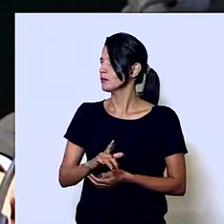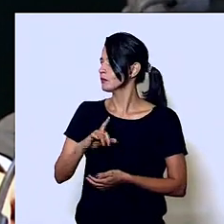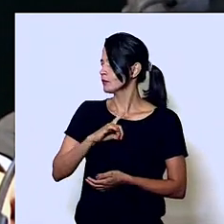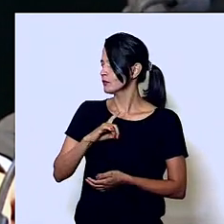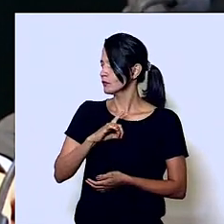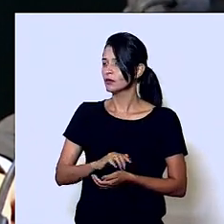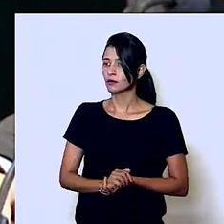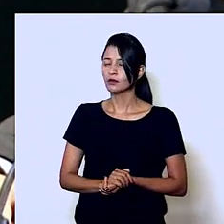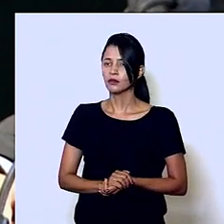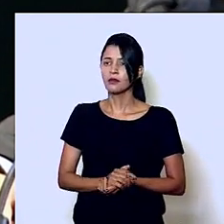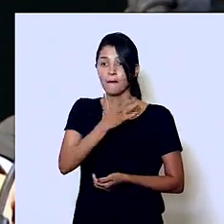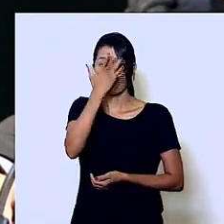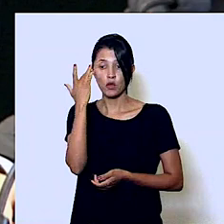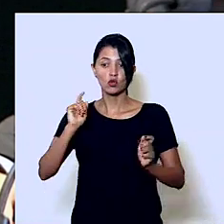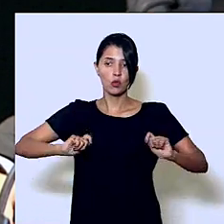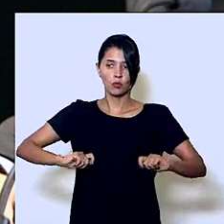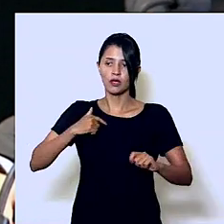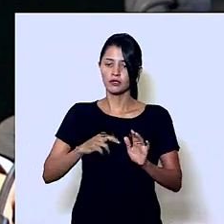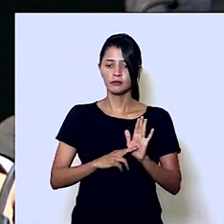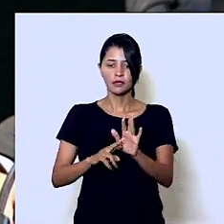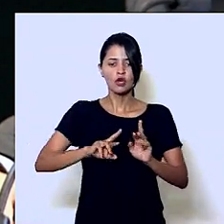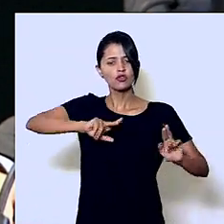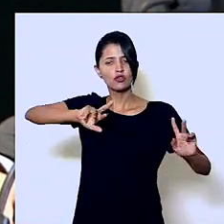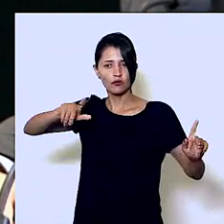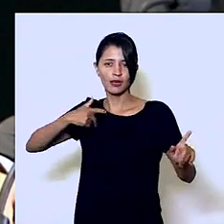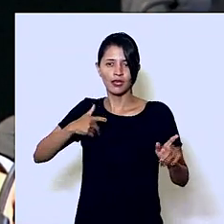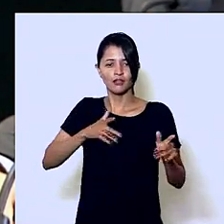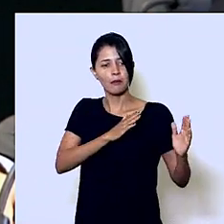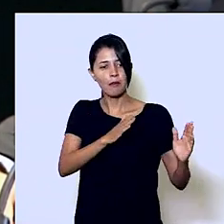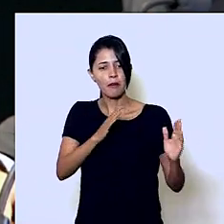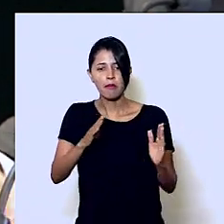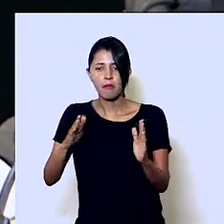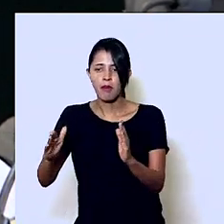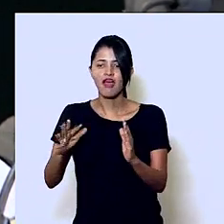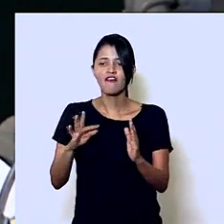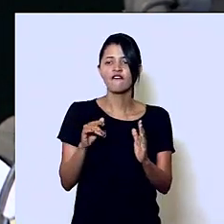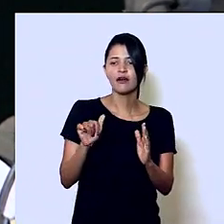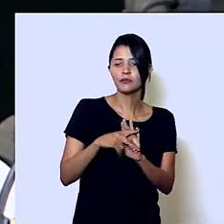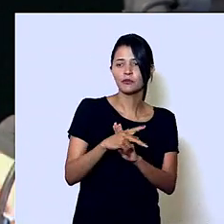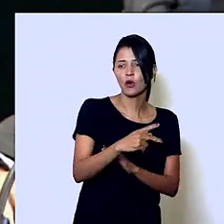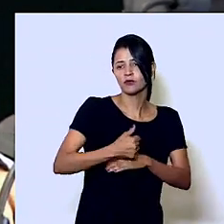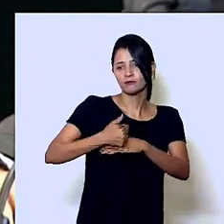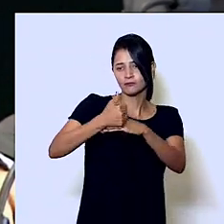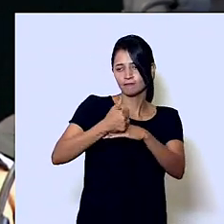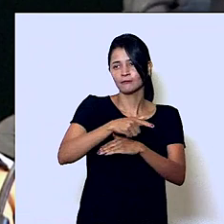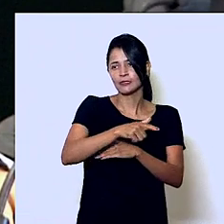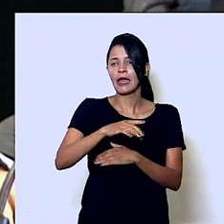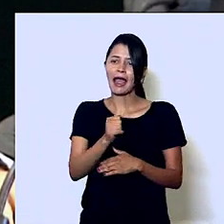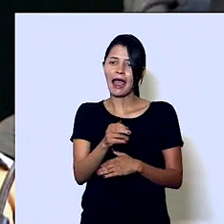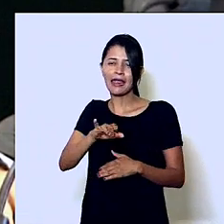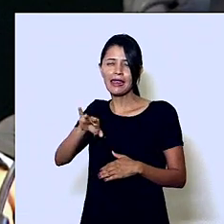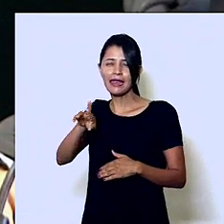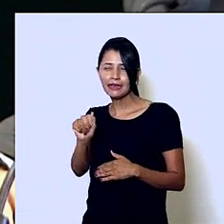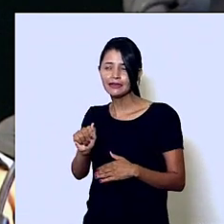pudessem representar as diferentes fases da carreira, de modo que os secretários se sentissem à vontade para nos